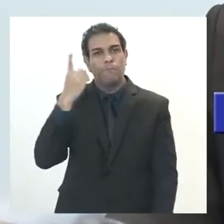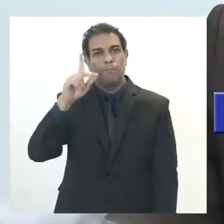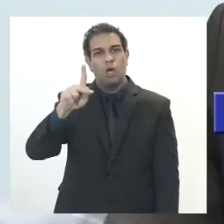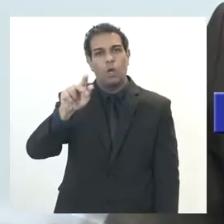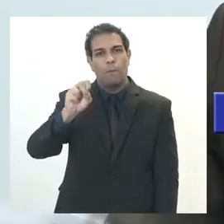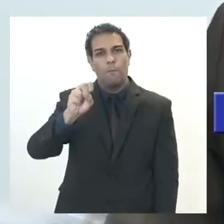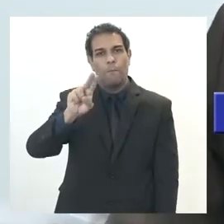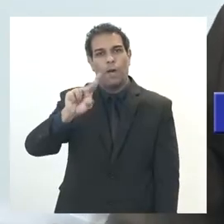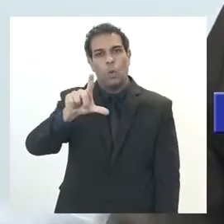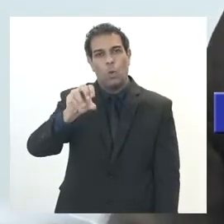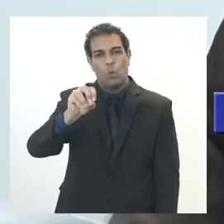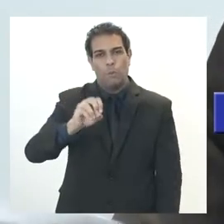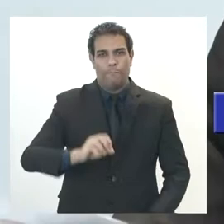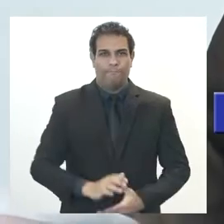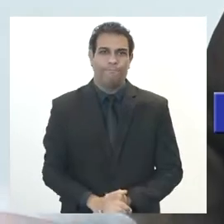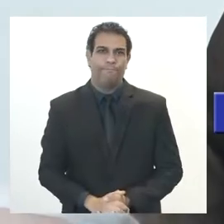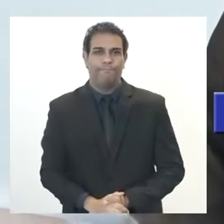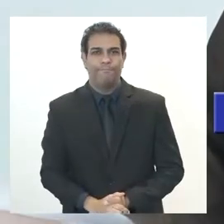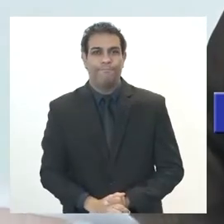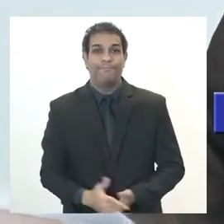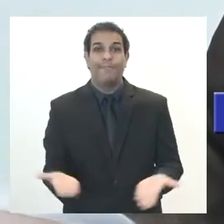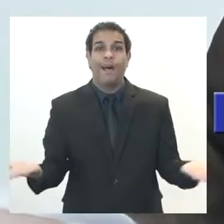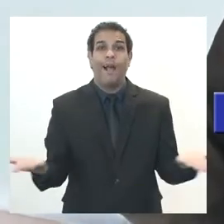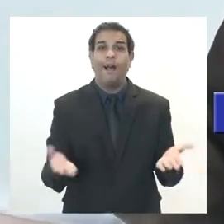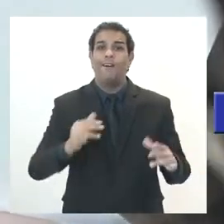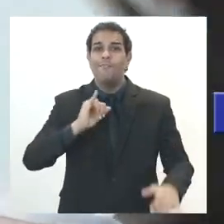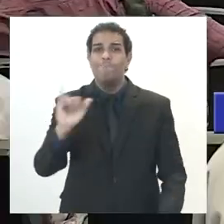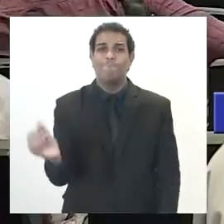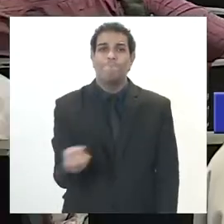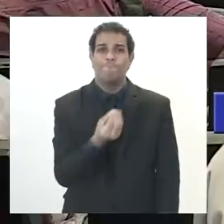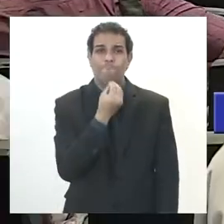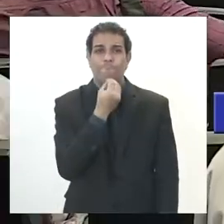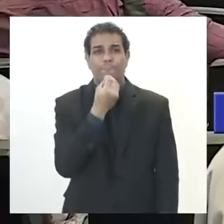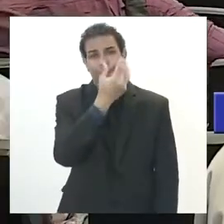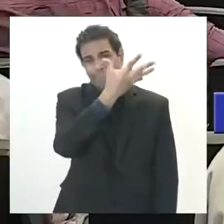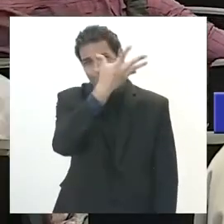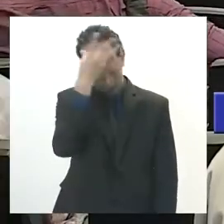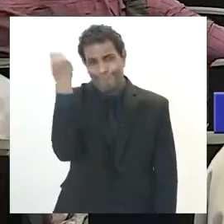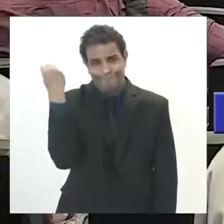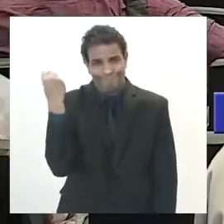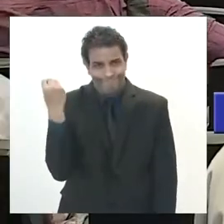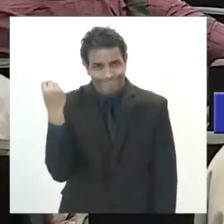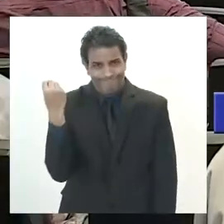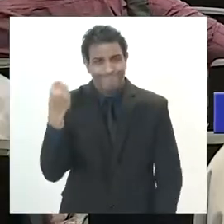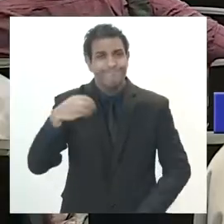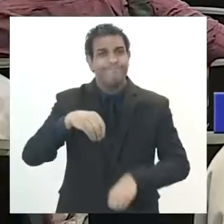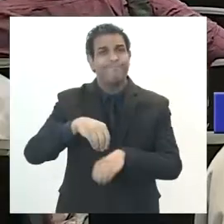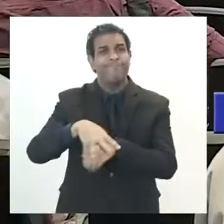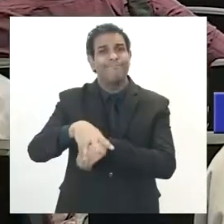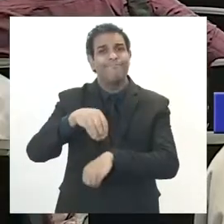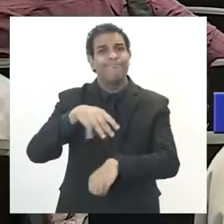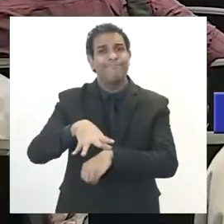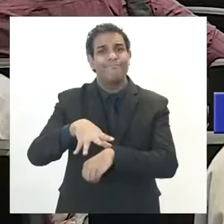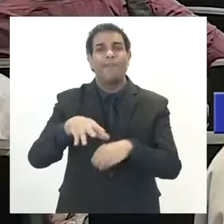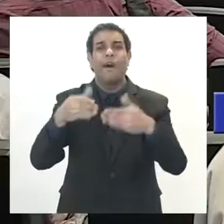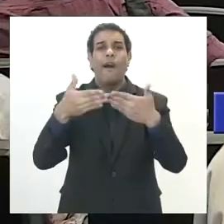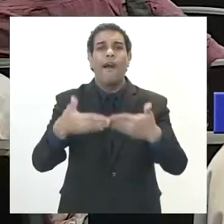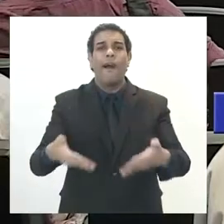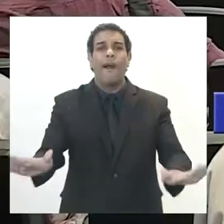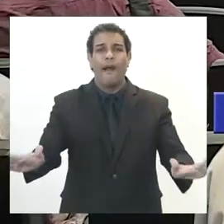obrigado e eu quero aproveitar e eu não fiz isto no início na abertura Deputado Valdete